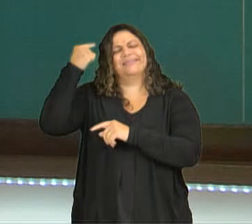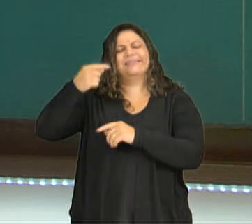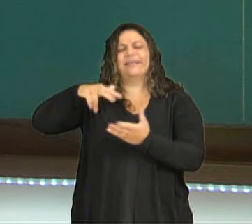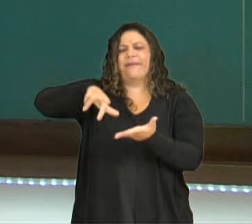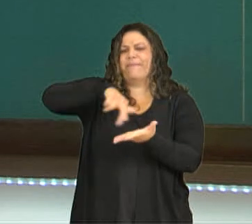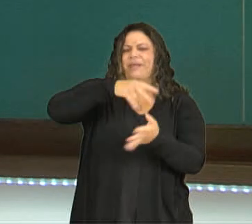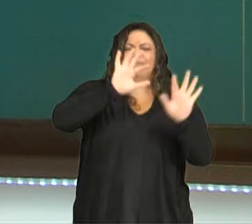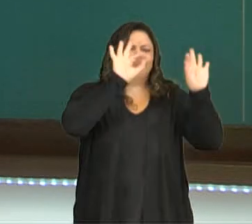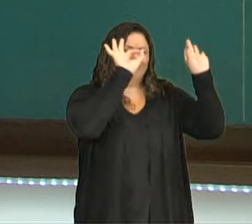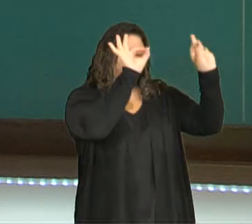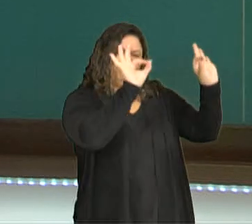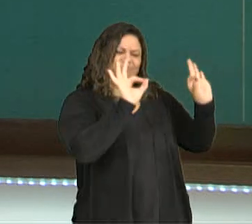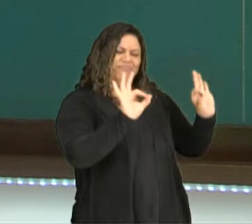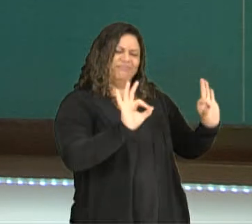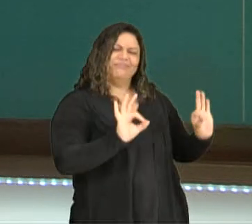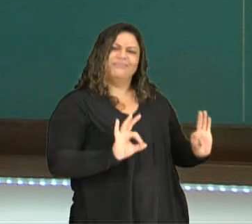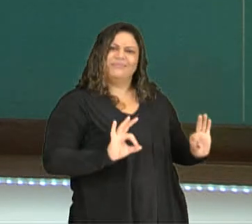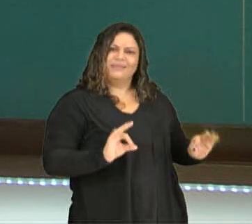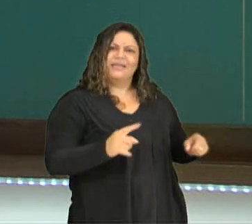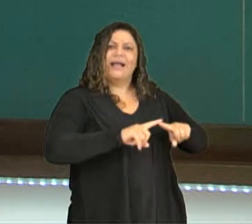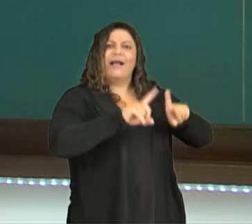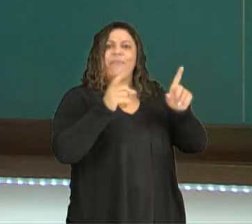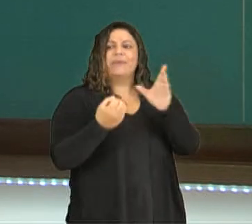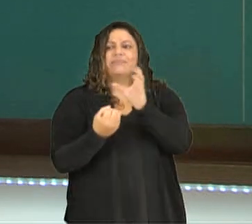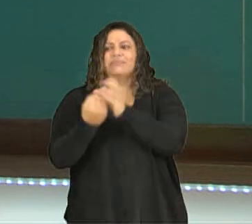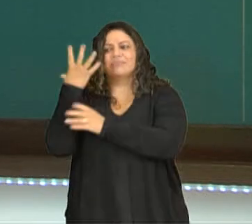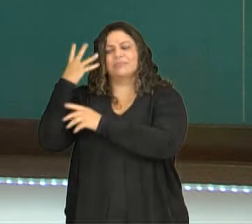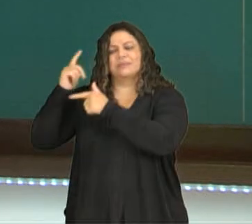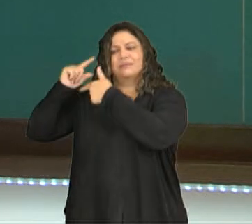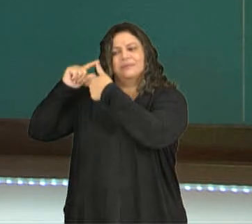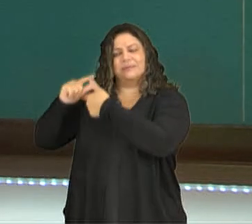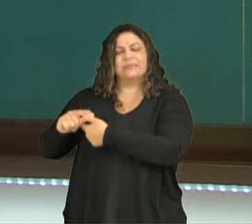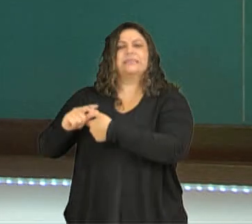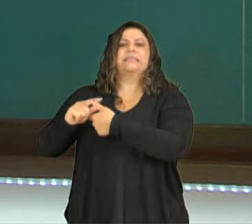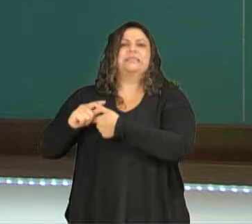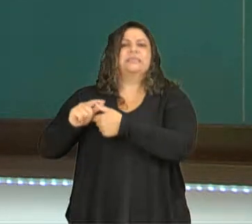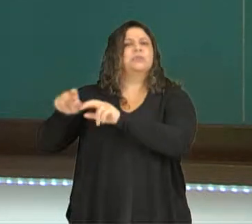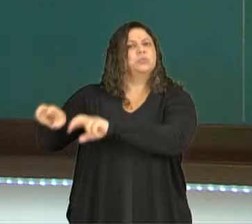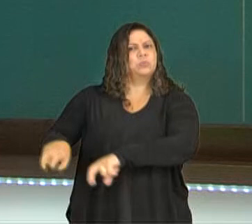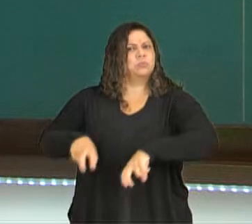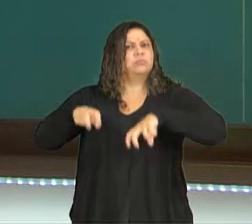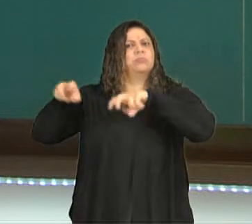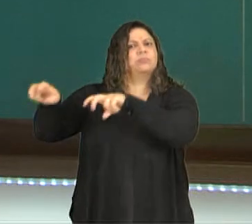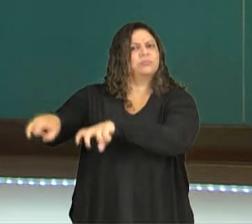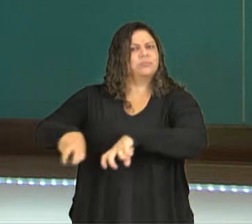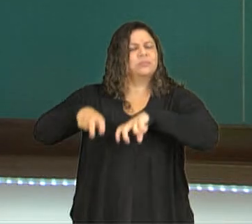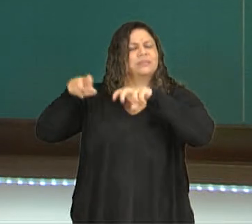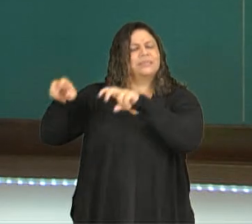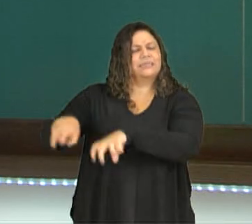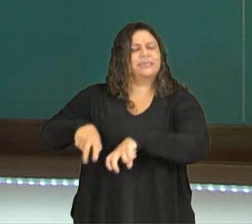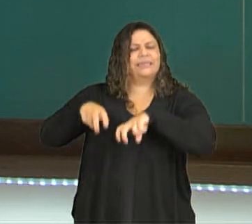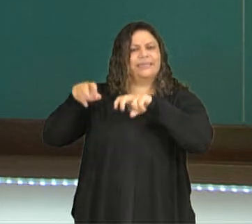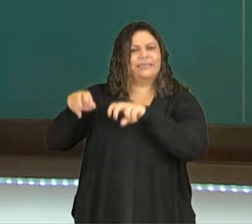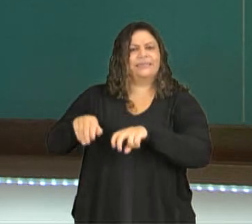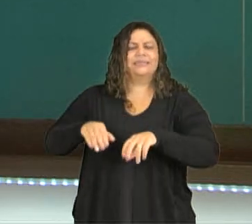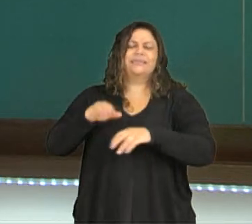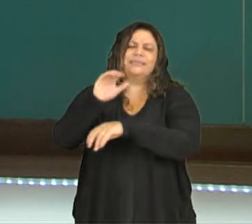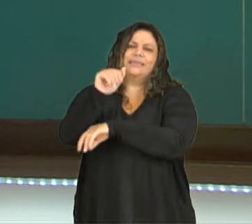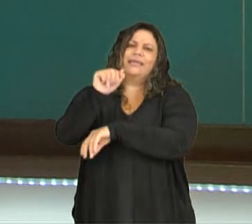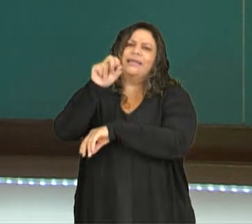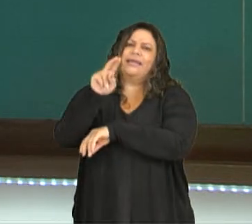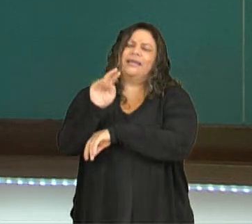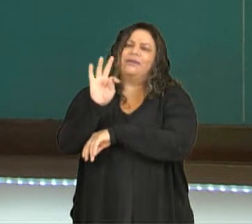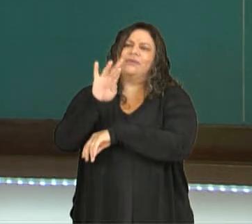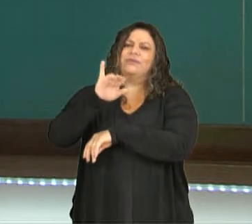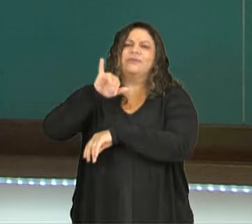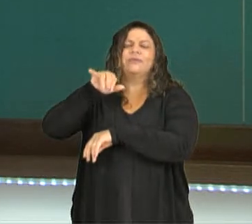mundo, mas teve origem nas danças tradicionais dos camponeses austríacos. Hoje em dia, a gente considera a